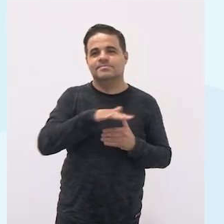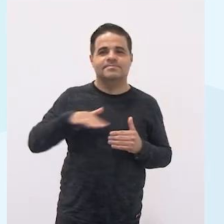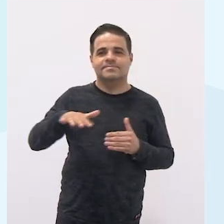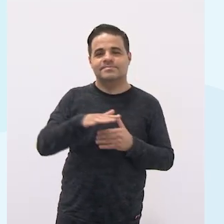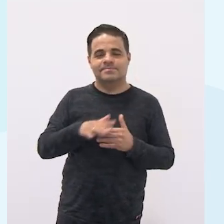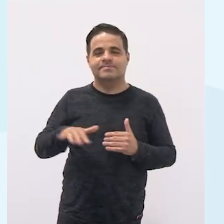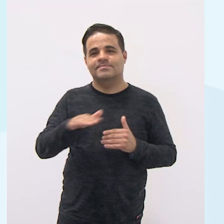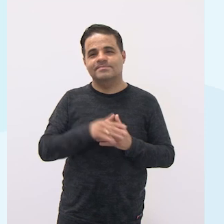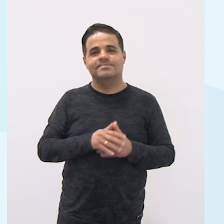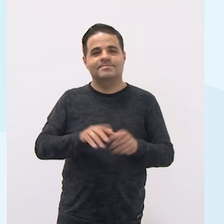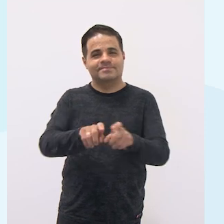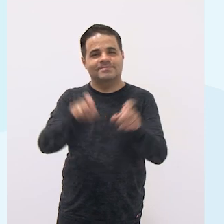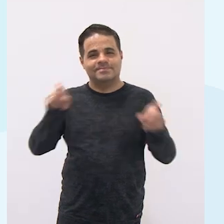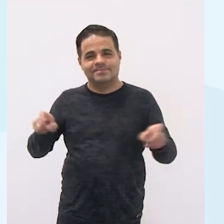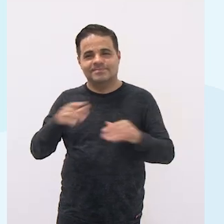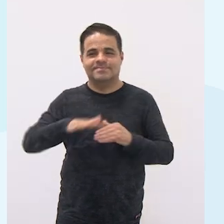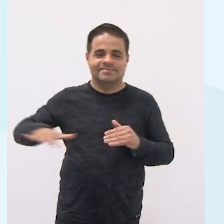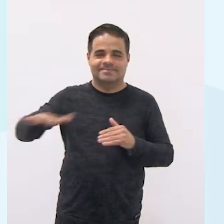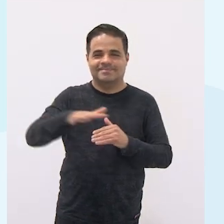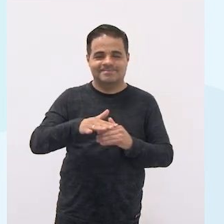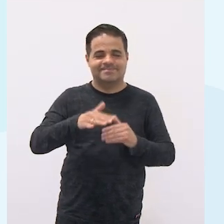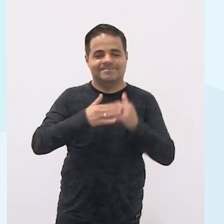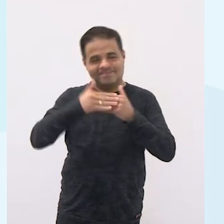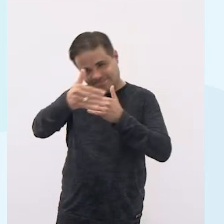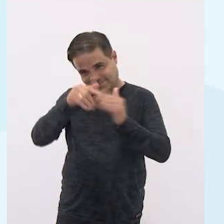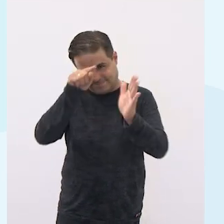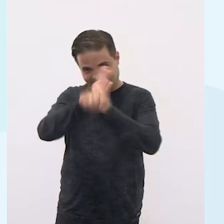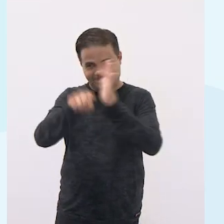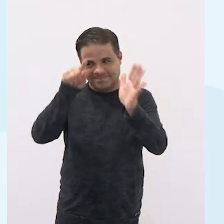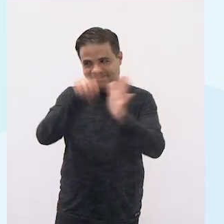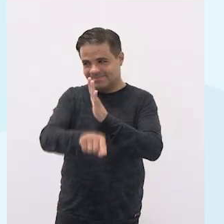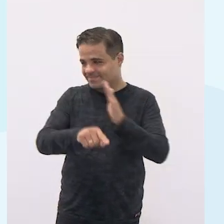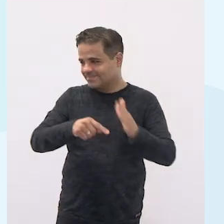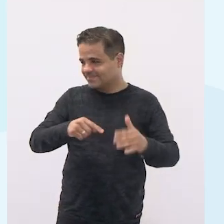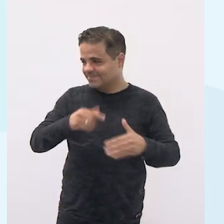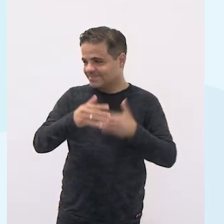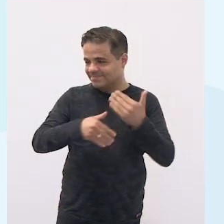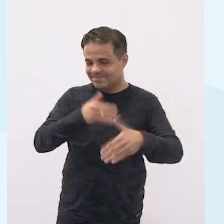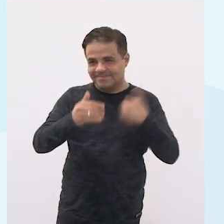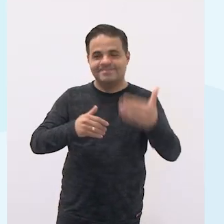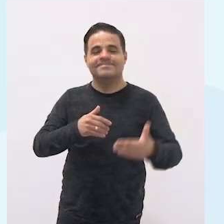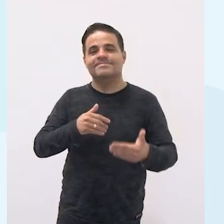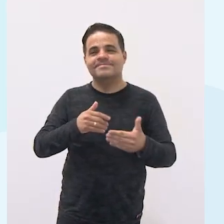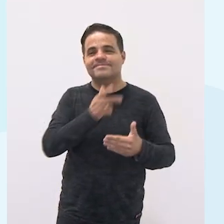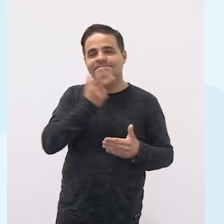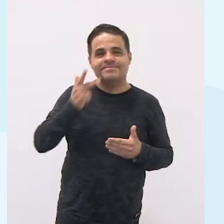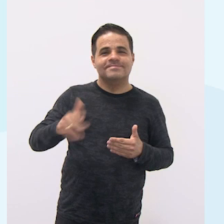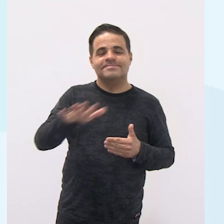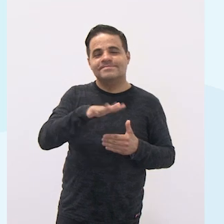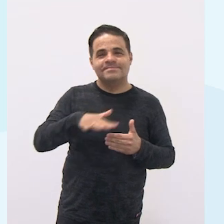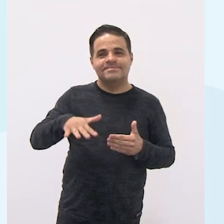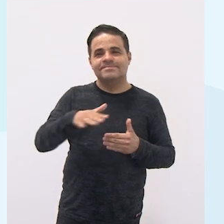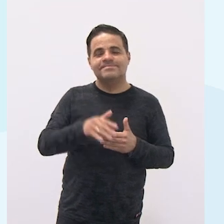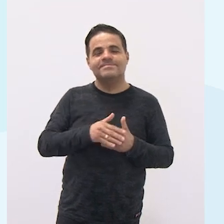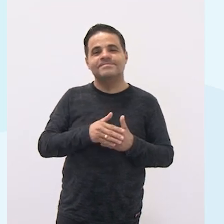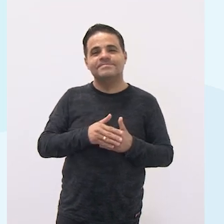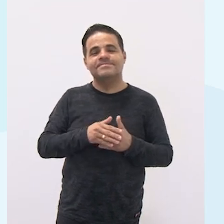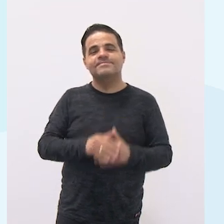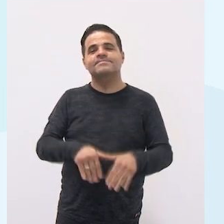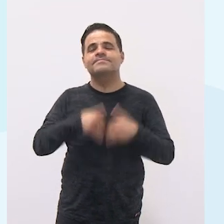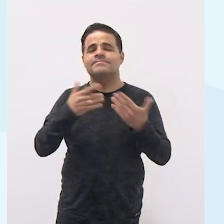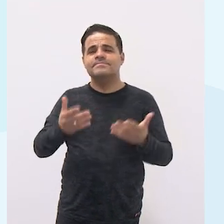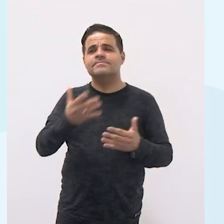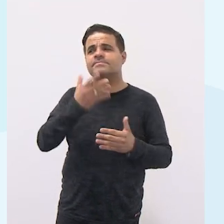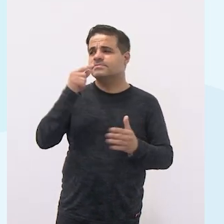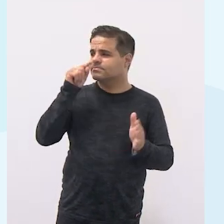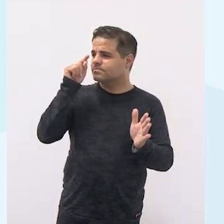Latino-Americano de Sexualidade. Aí fiz um questionário para 180 mulheres com deficiência, aí eu fui perguntar